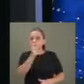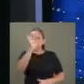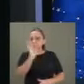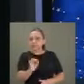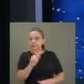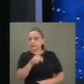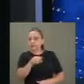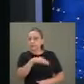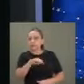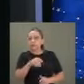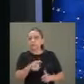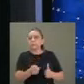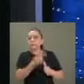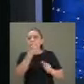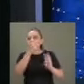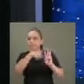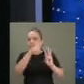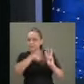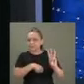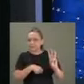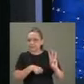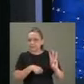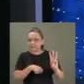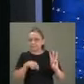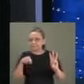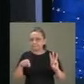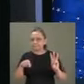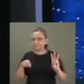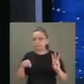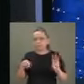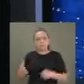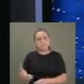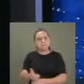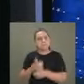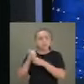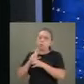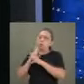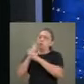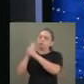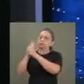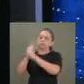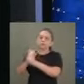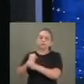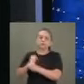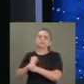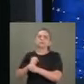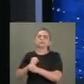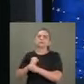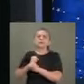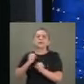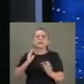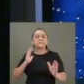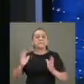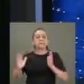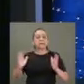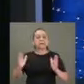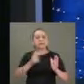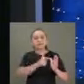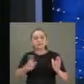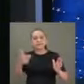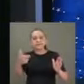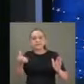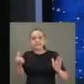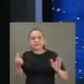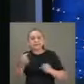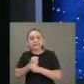no primeiro trimestre o melhor resultado em 26 anos